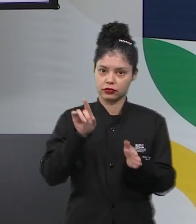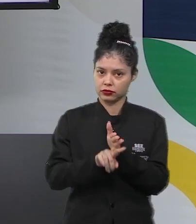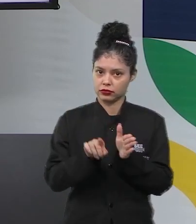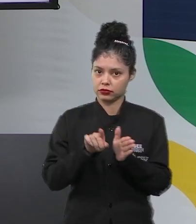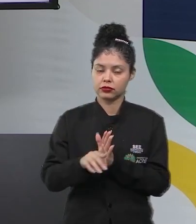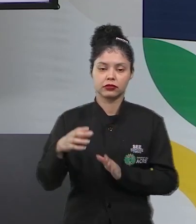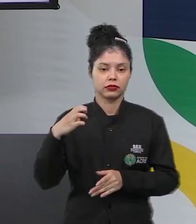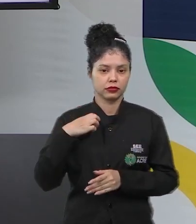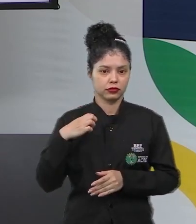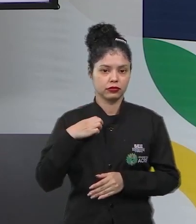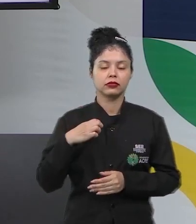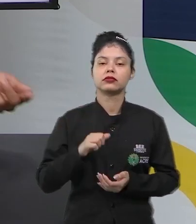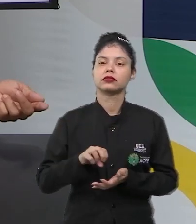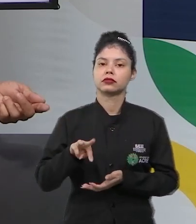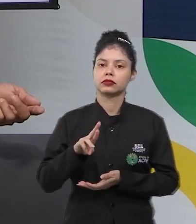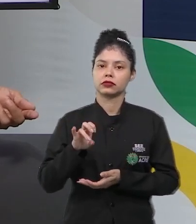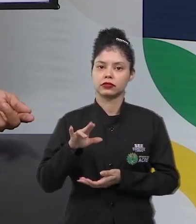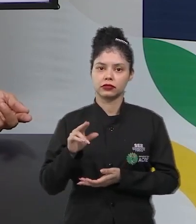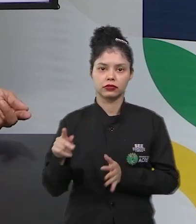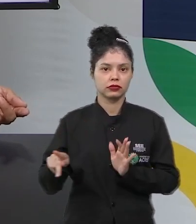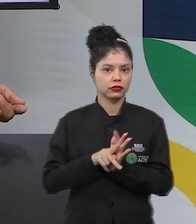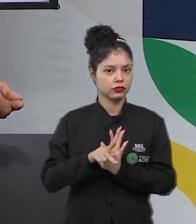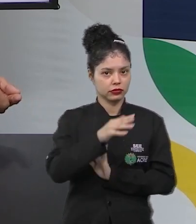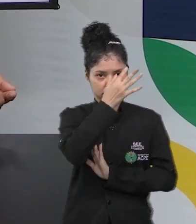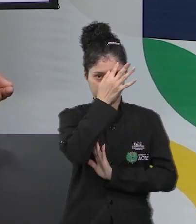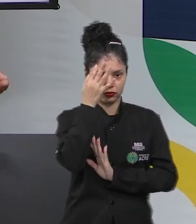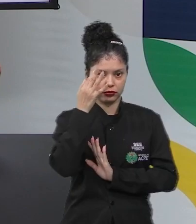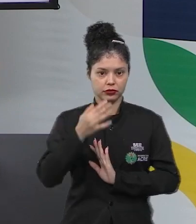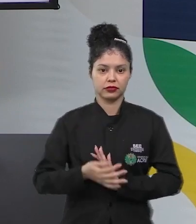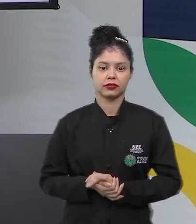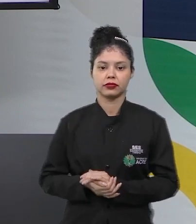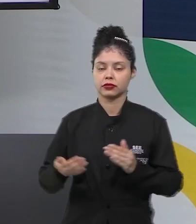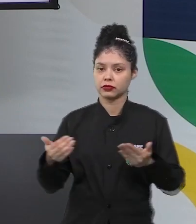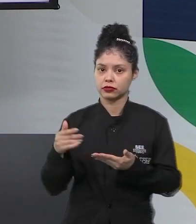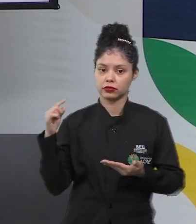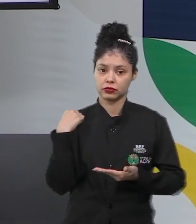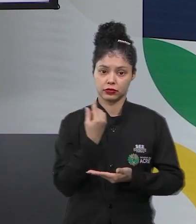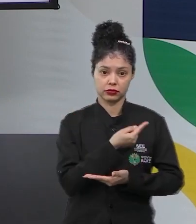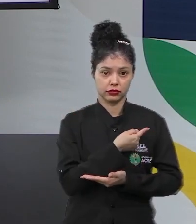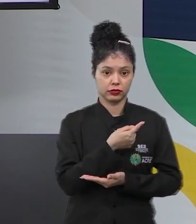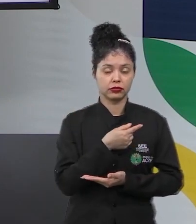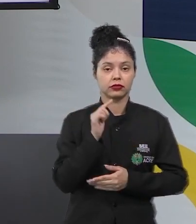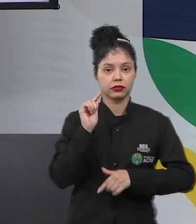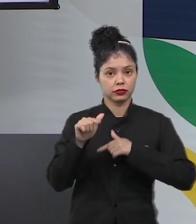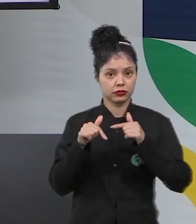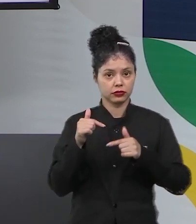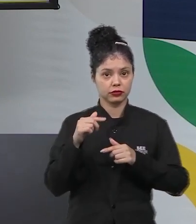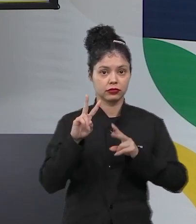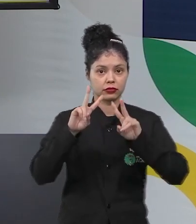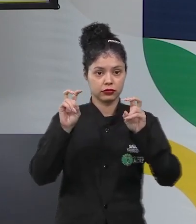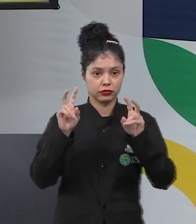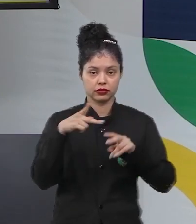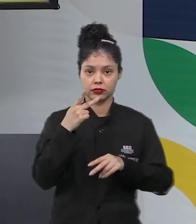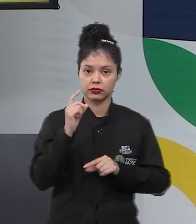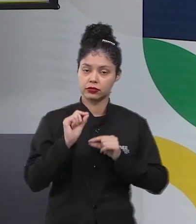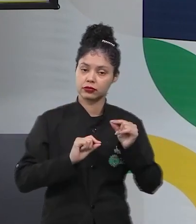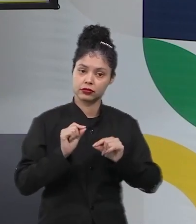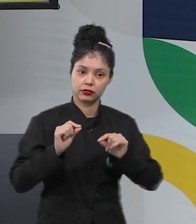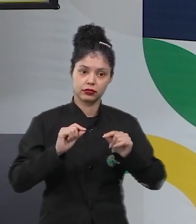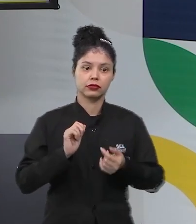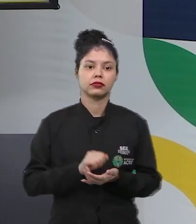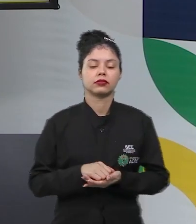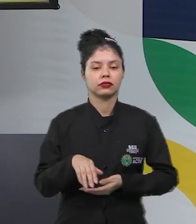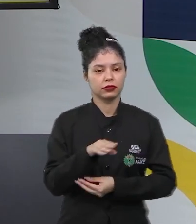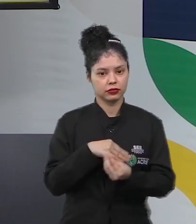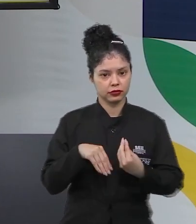questões éticas e morais que apontam para a filosofia. Hoje nós vamos tratar do seguinte assunto, que também